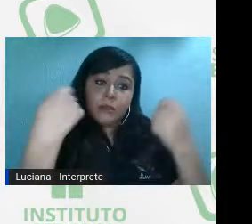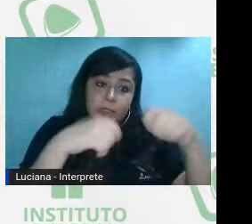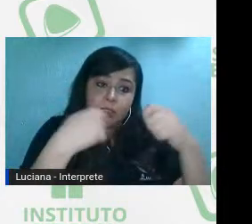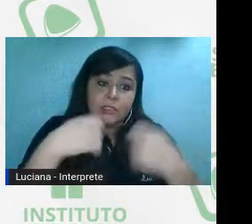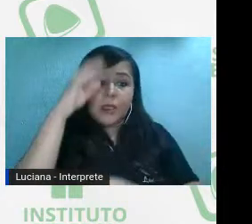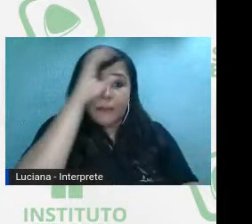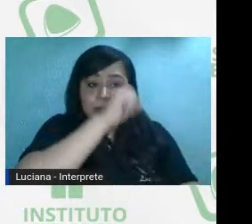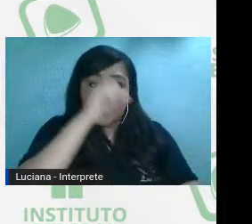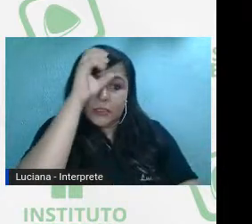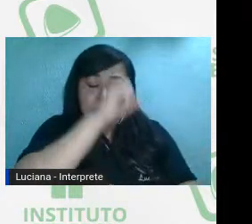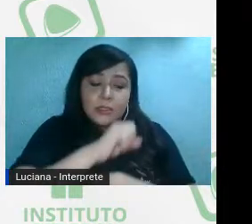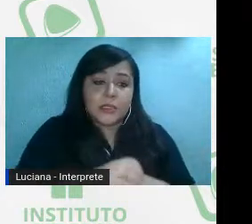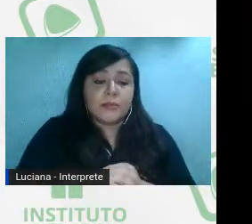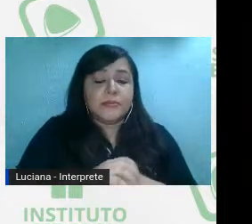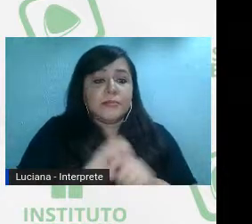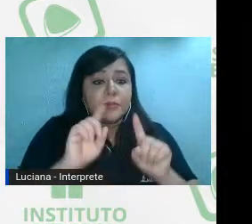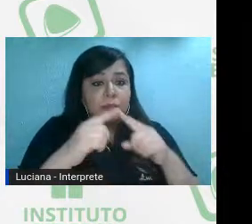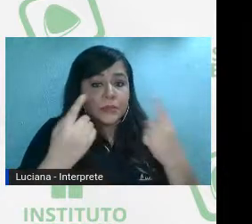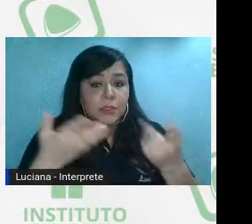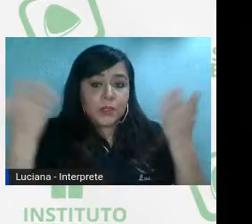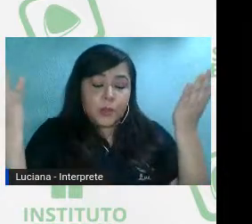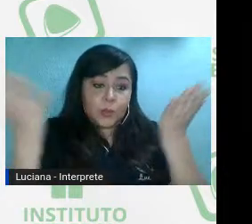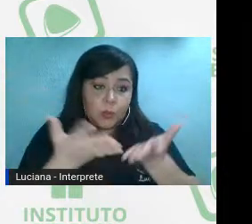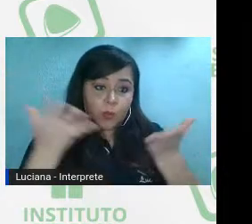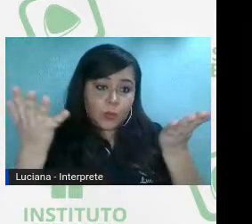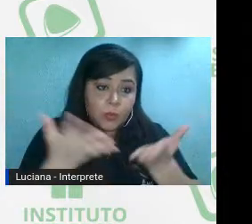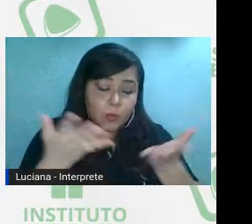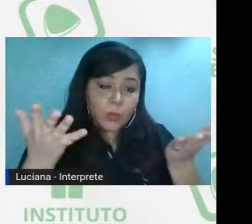traz, nós